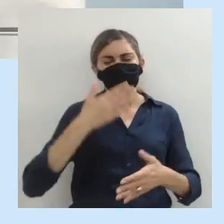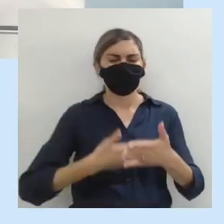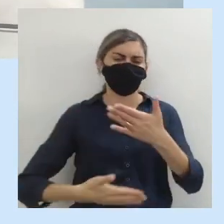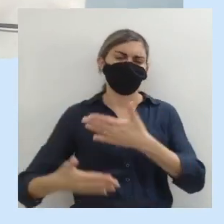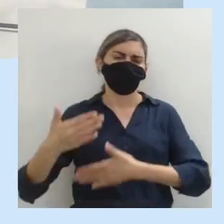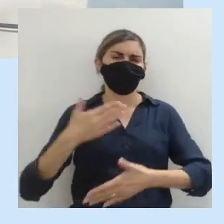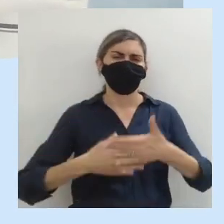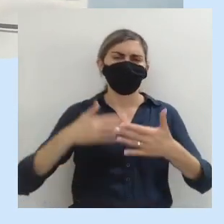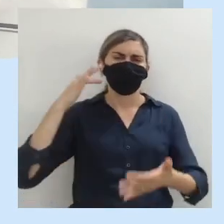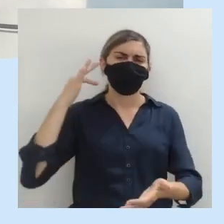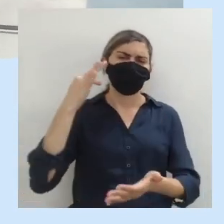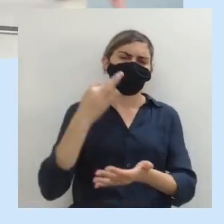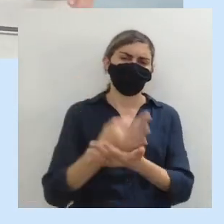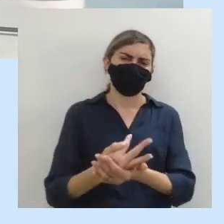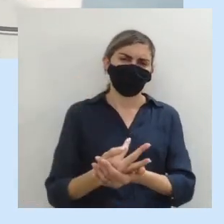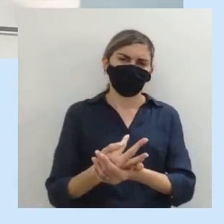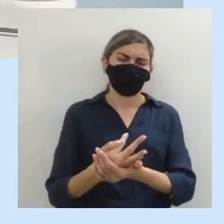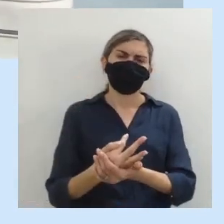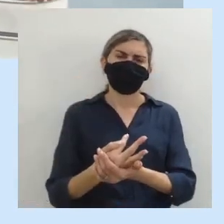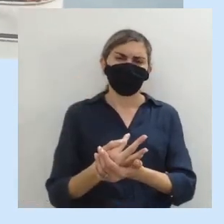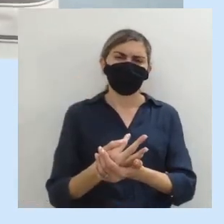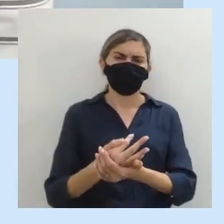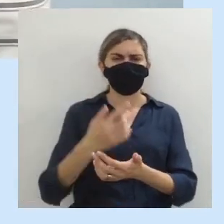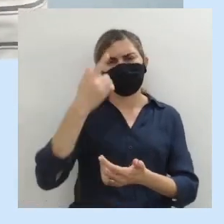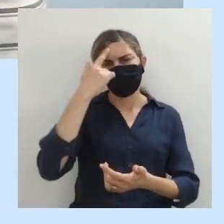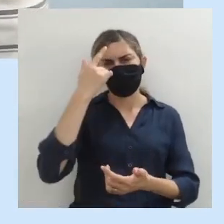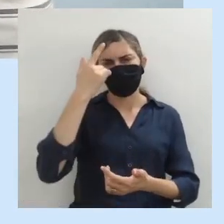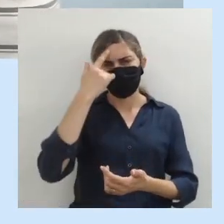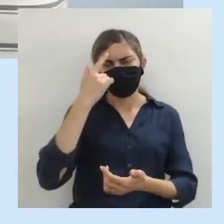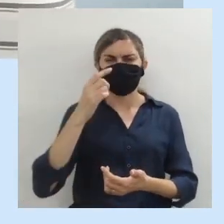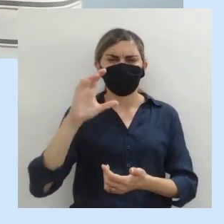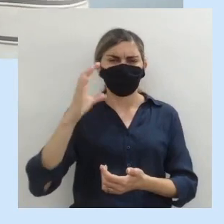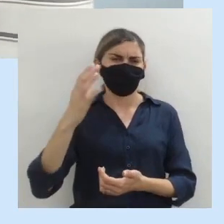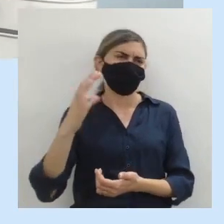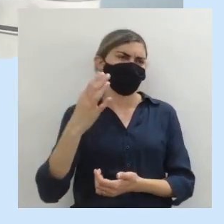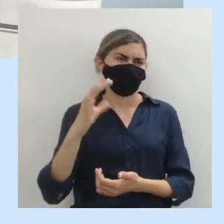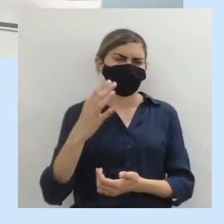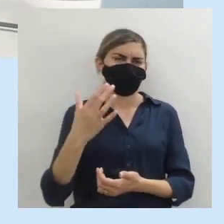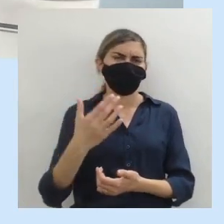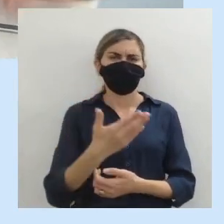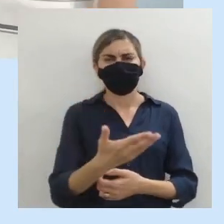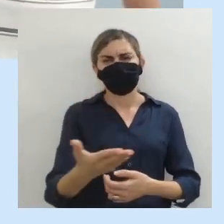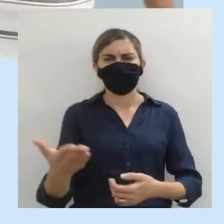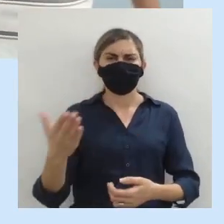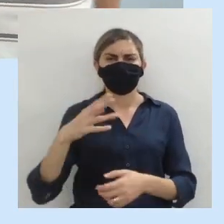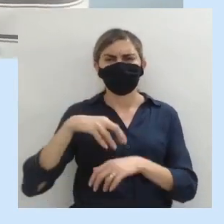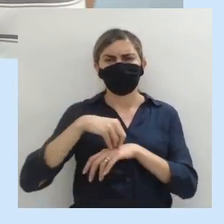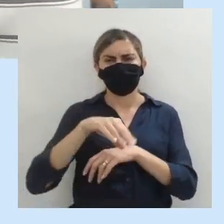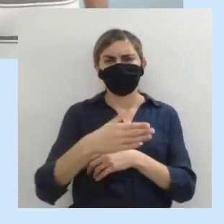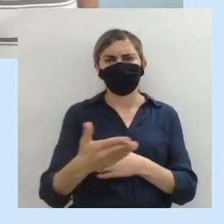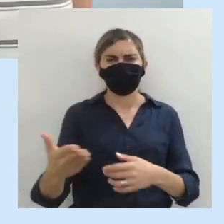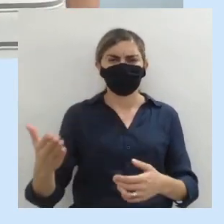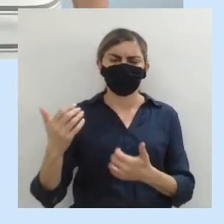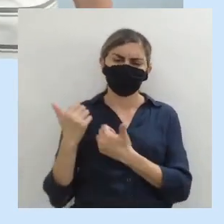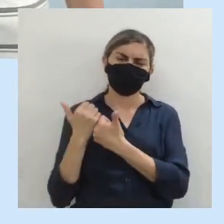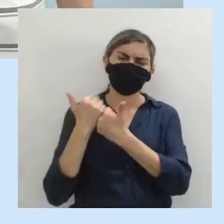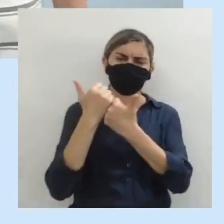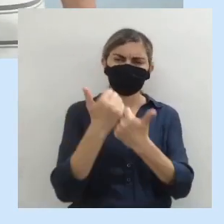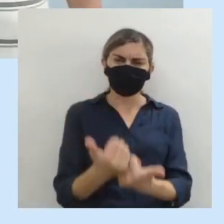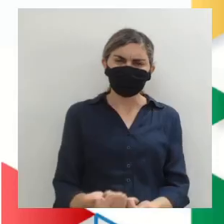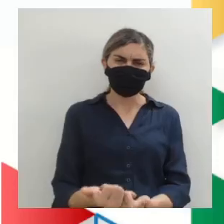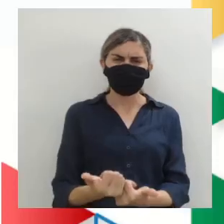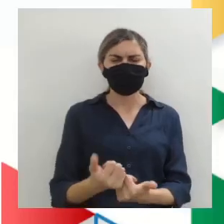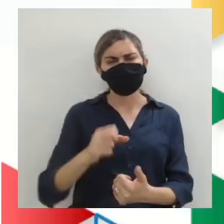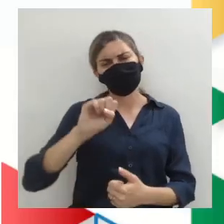relação entre a fé divina e o racionalismo científico. E aqui trago para vocês uma representação